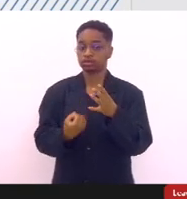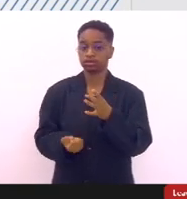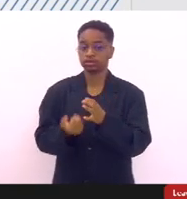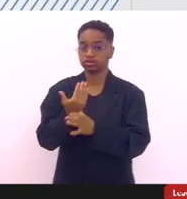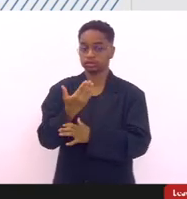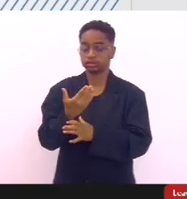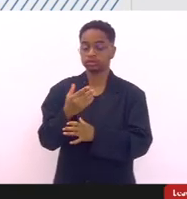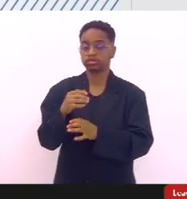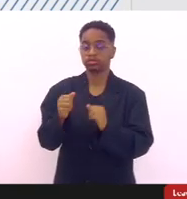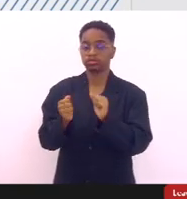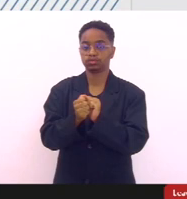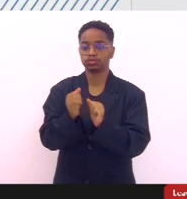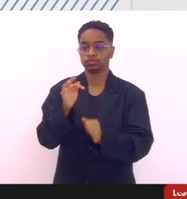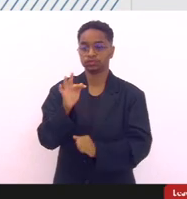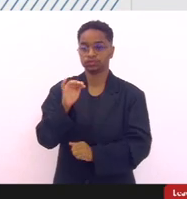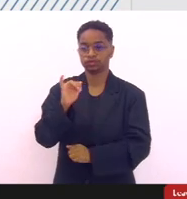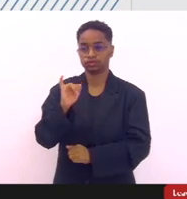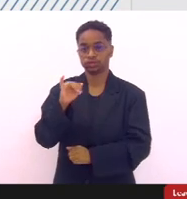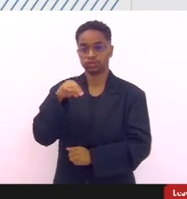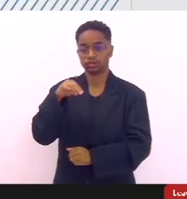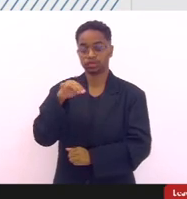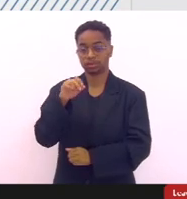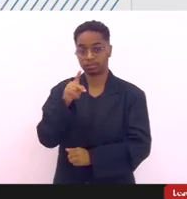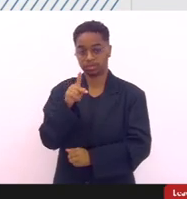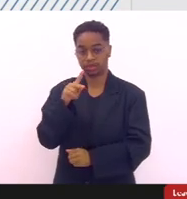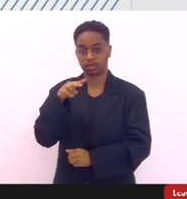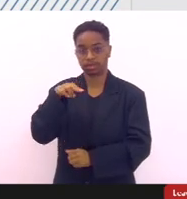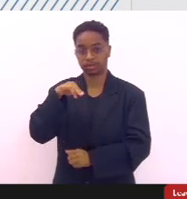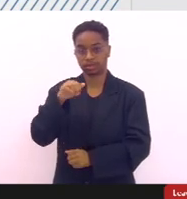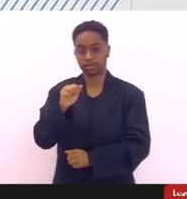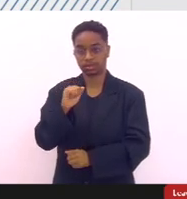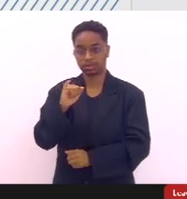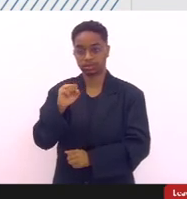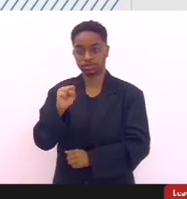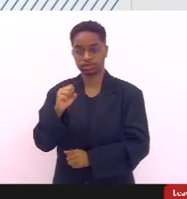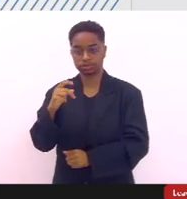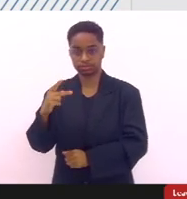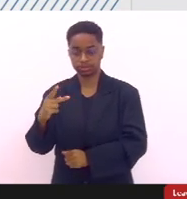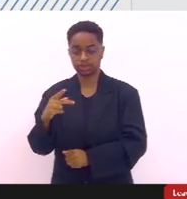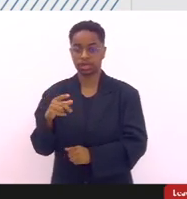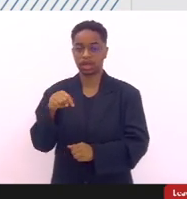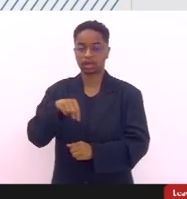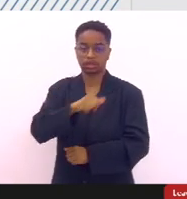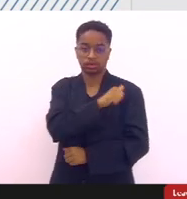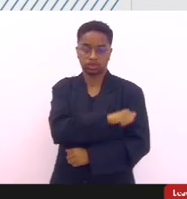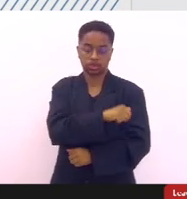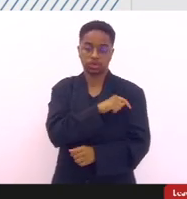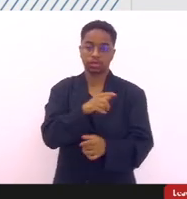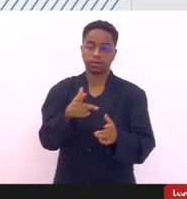COFPNAESP Rio, considerando os grandes cenários